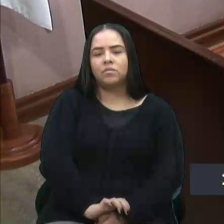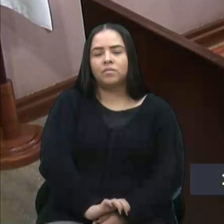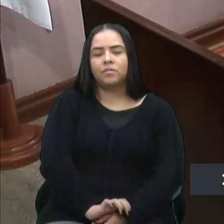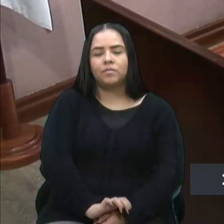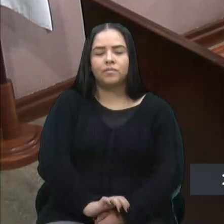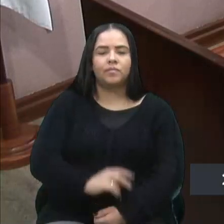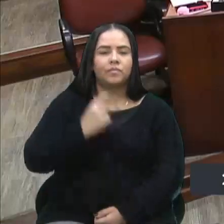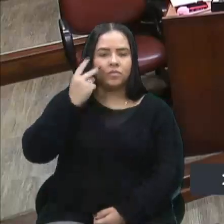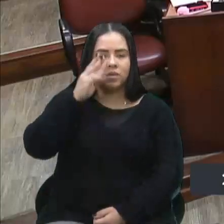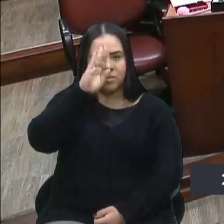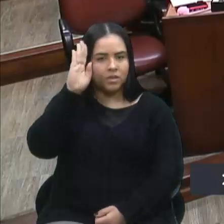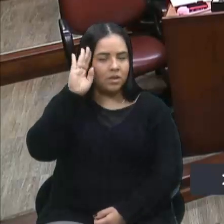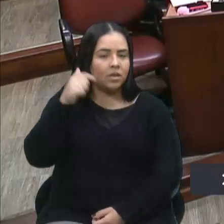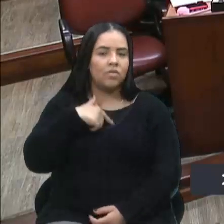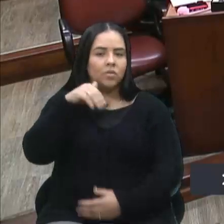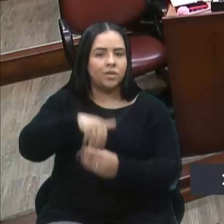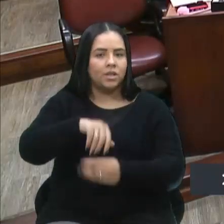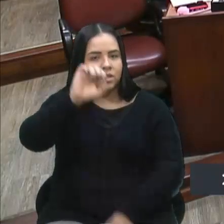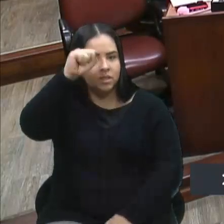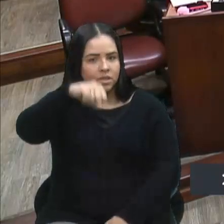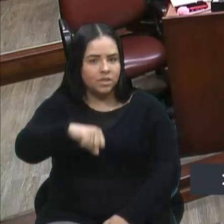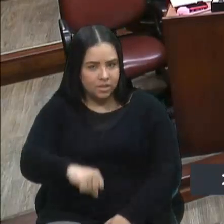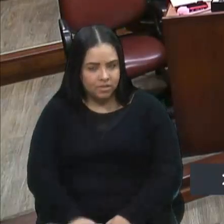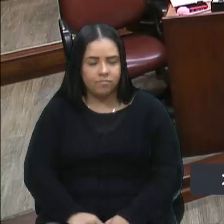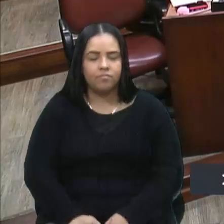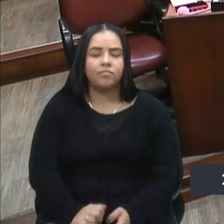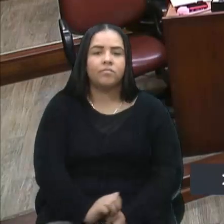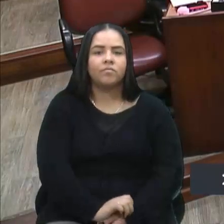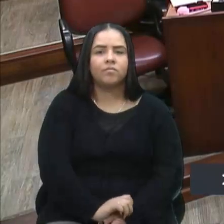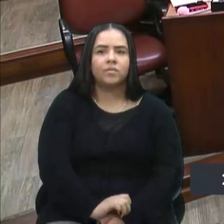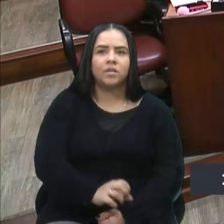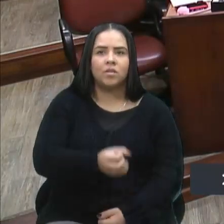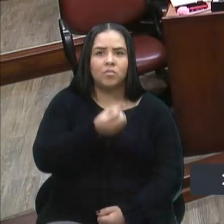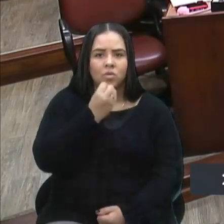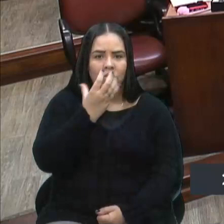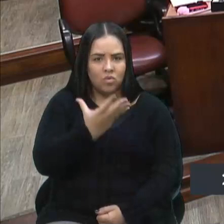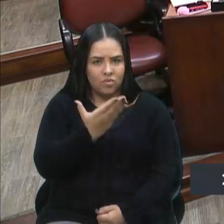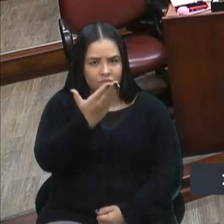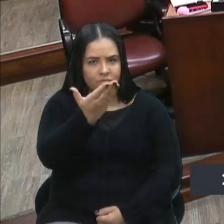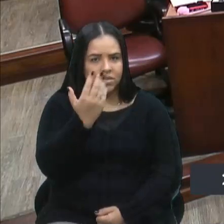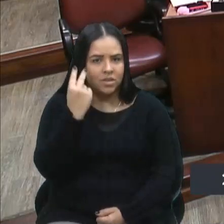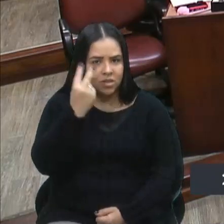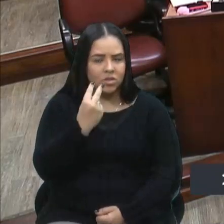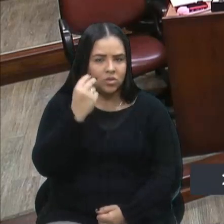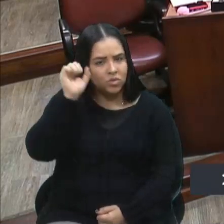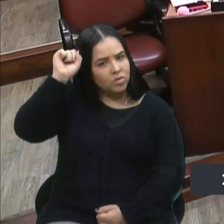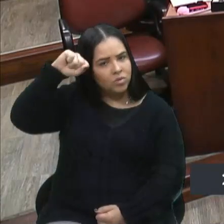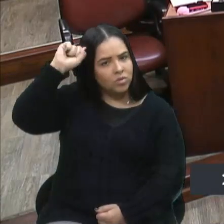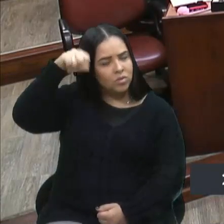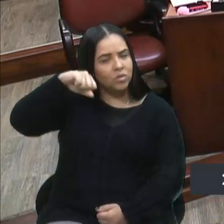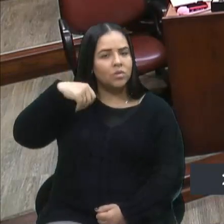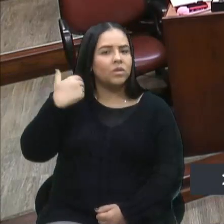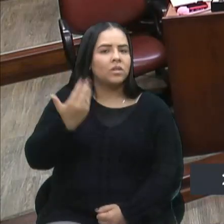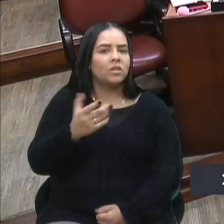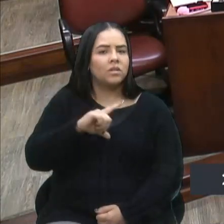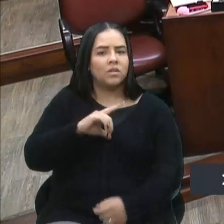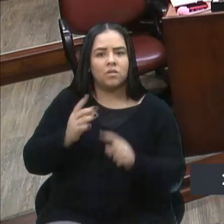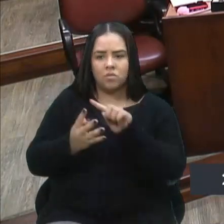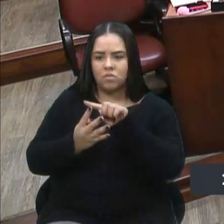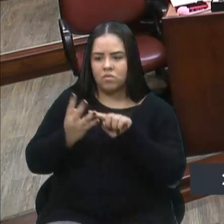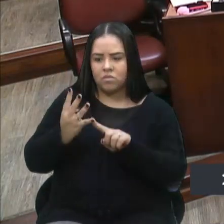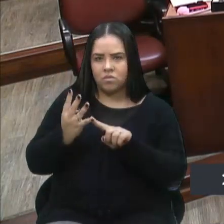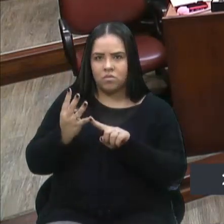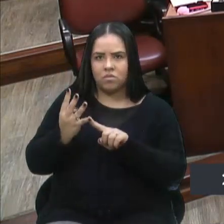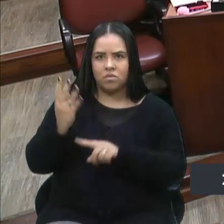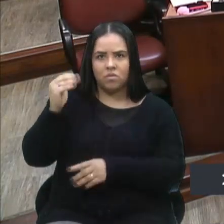Momento oportuno, com certeza votarei favorável, senhora presidente. Que bom que o senhor entendeu, vereador Xuxa. Que bom. O senhor teve 4 votos lá na